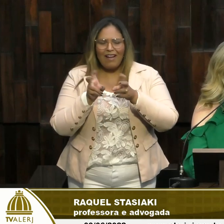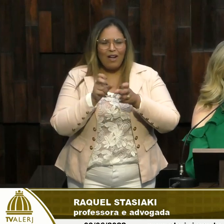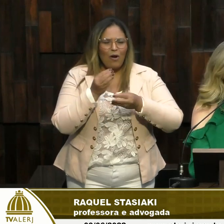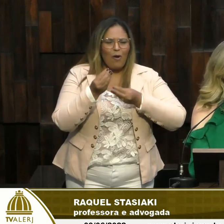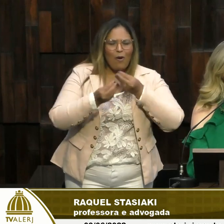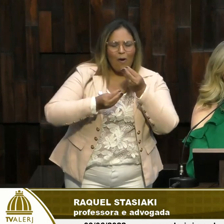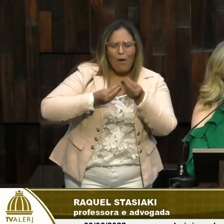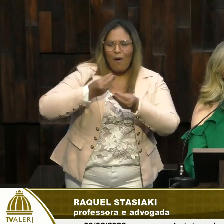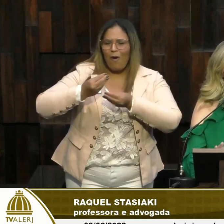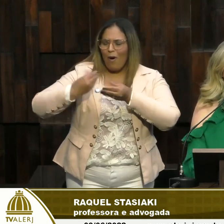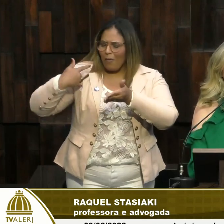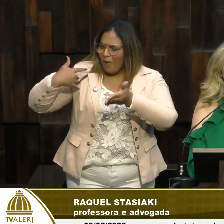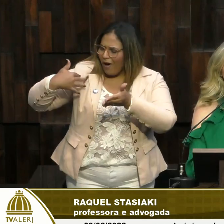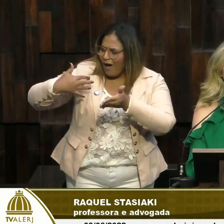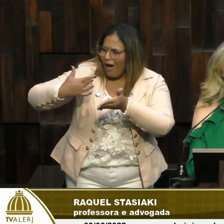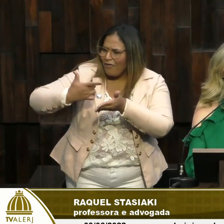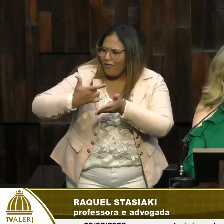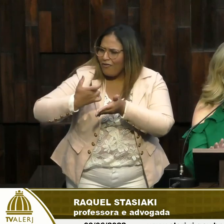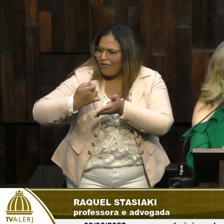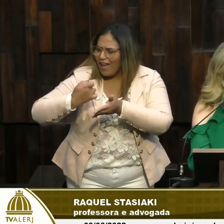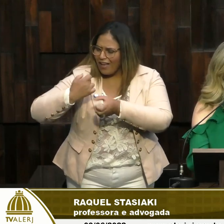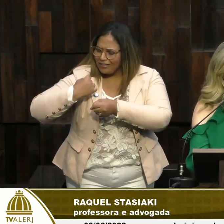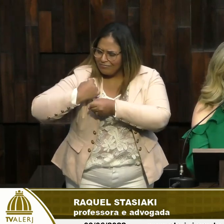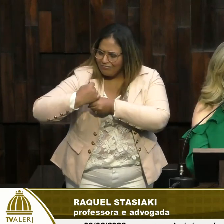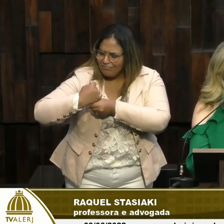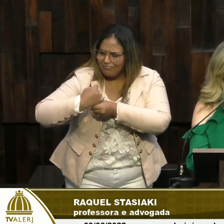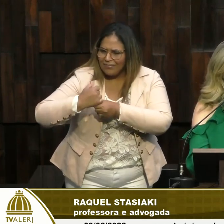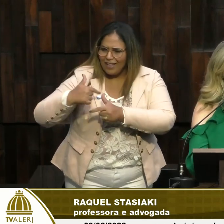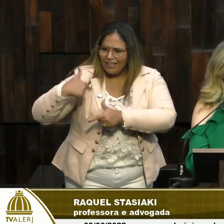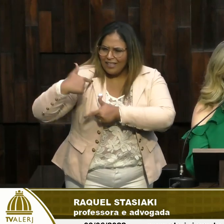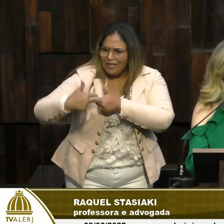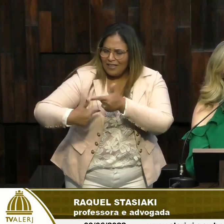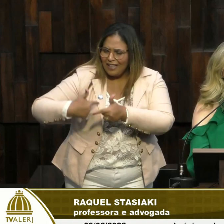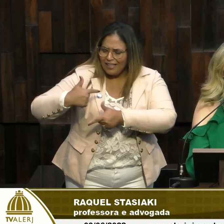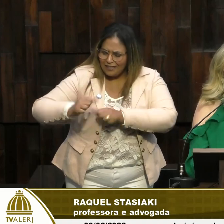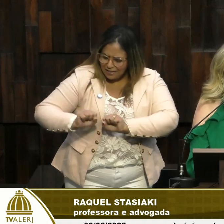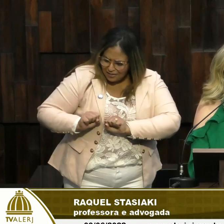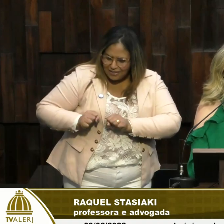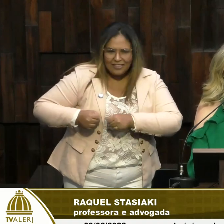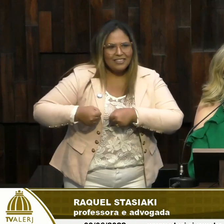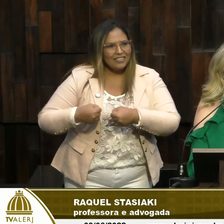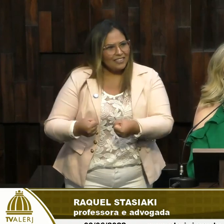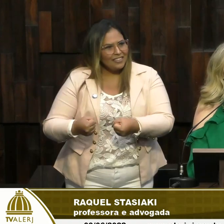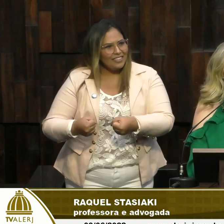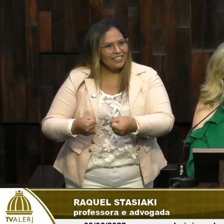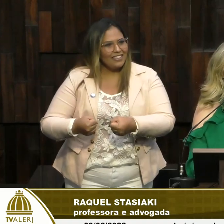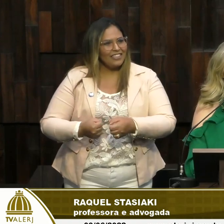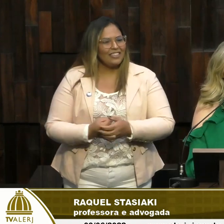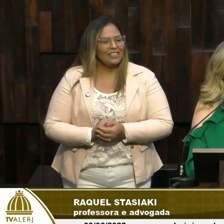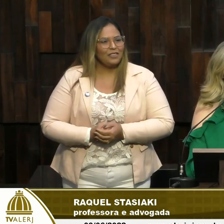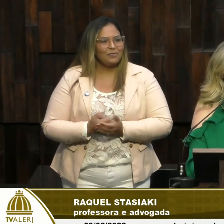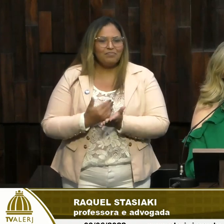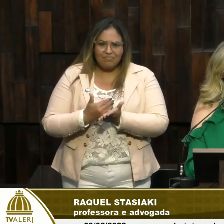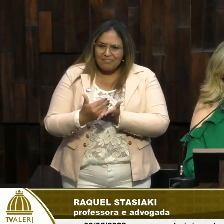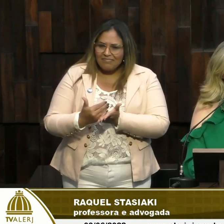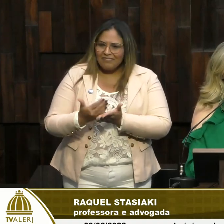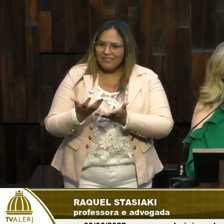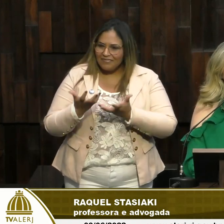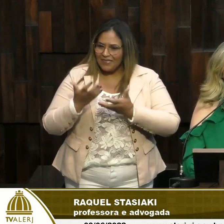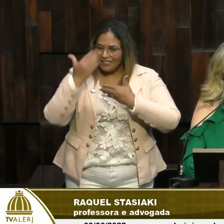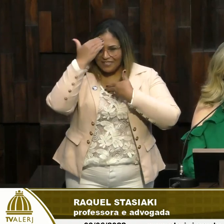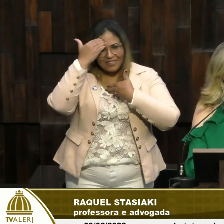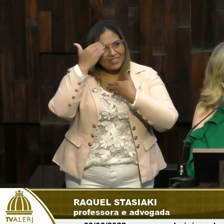de trabalho, reconhecimento de 20 anos de esforço. E, assim, inicialmente eu quero